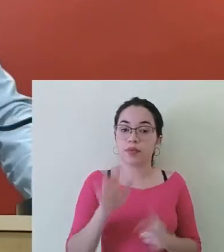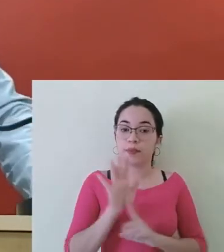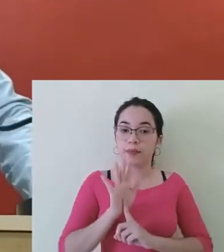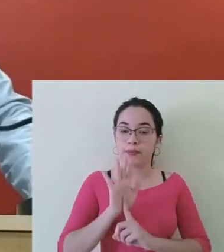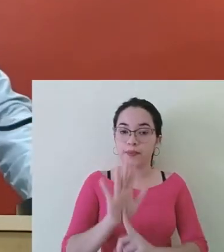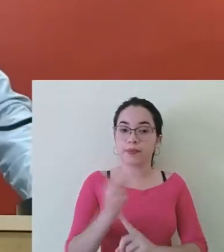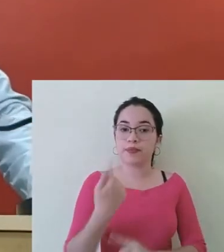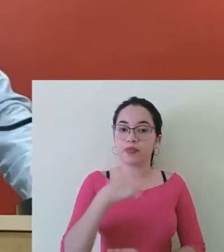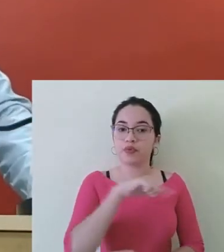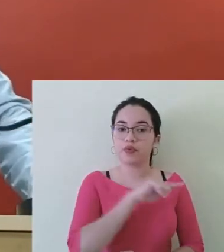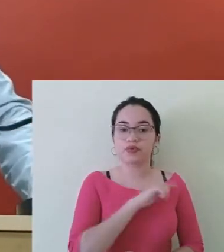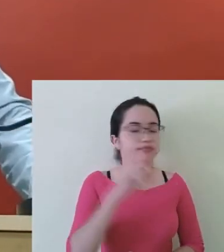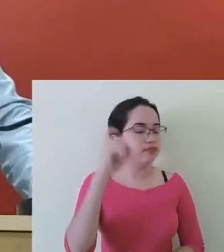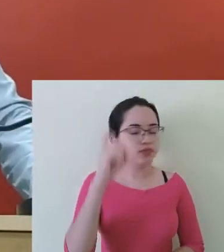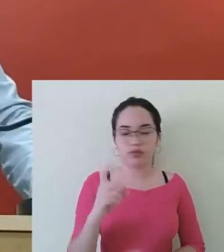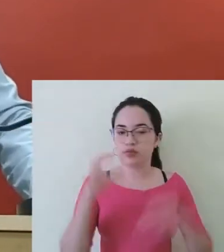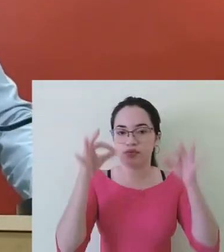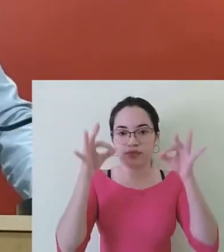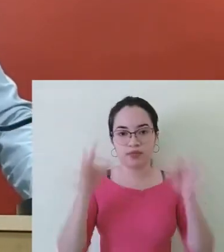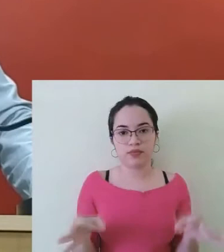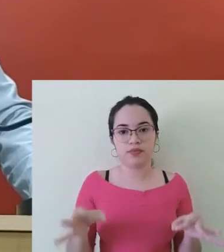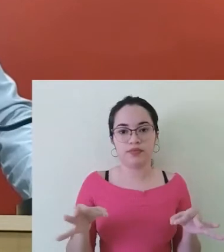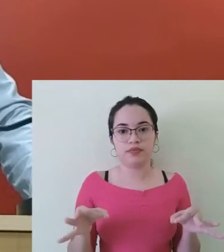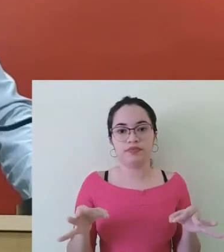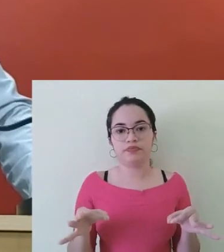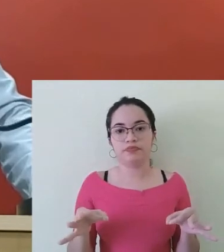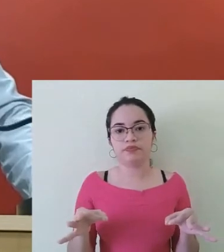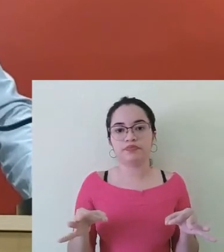mostram que nós não somos perfeitos,